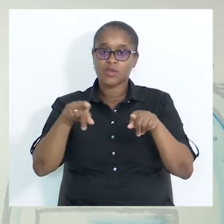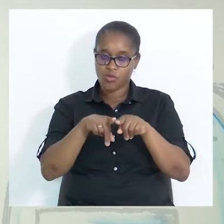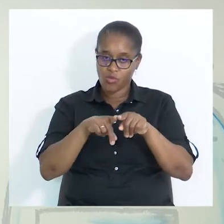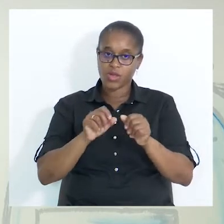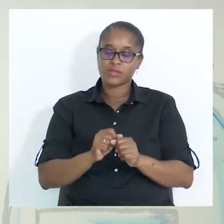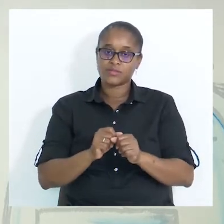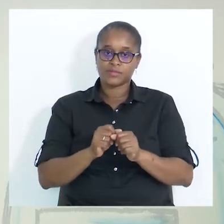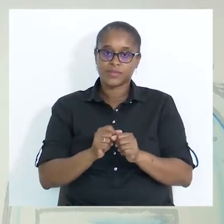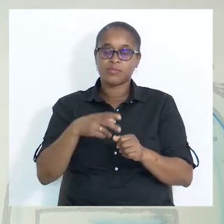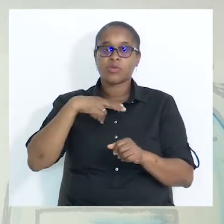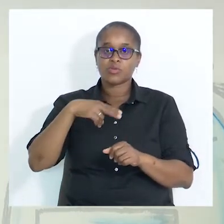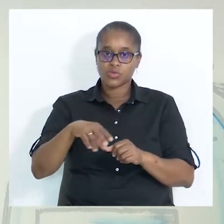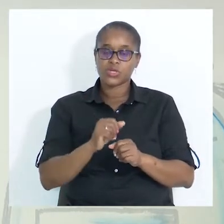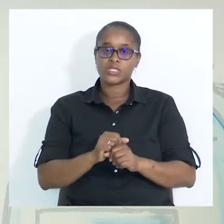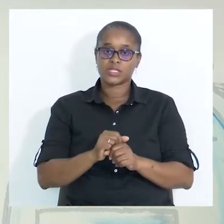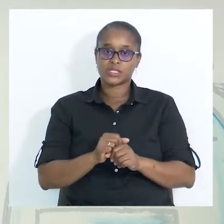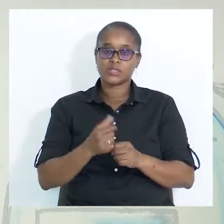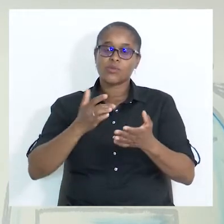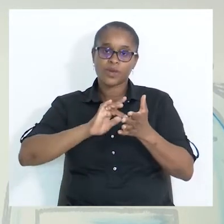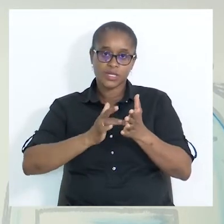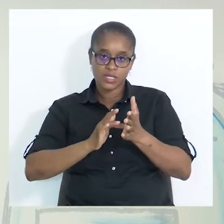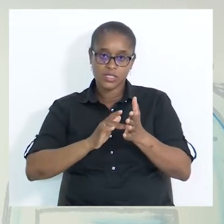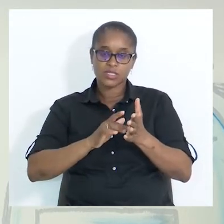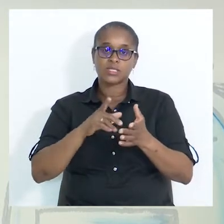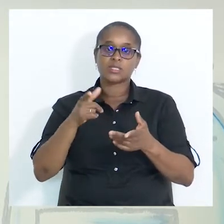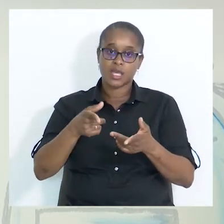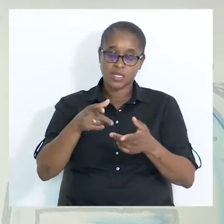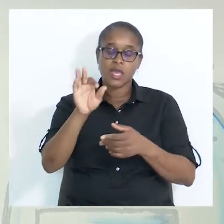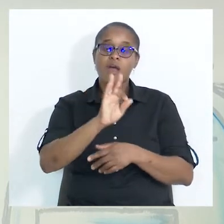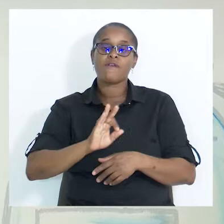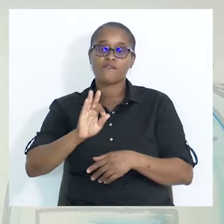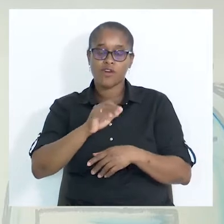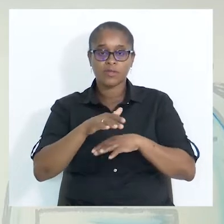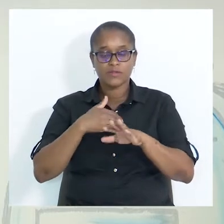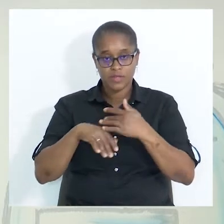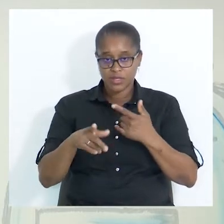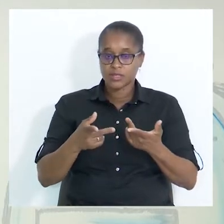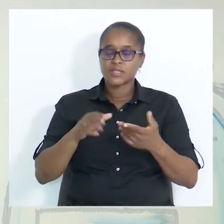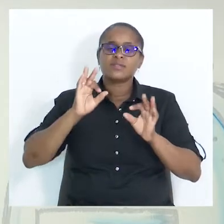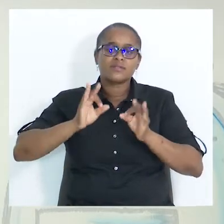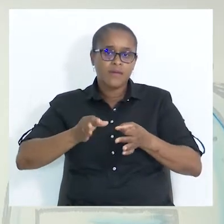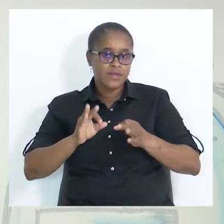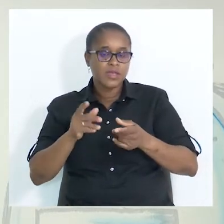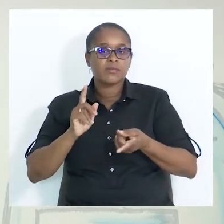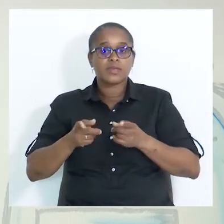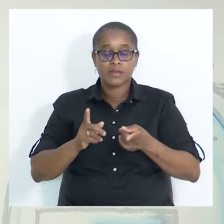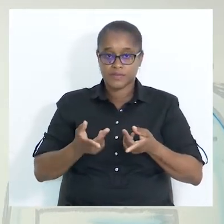igual. Para o português do Brasil, essa é a forma de fazer. Sempre